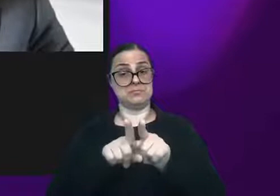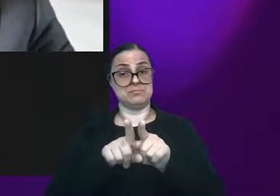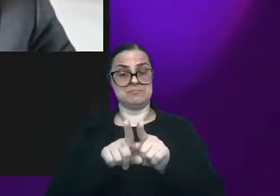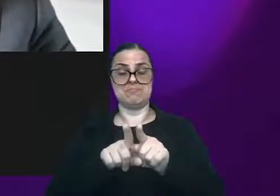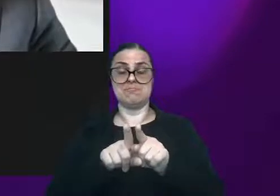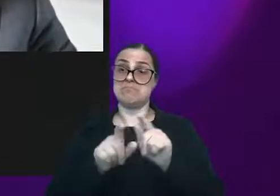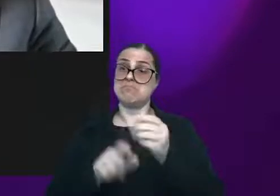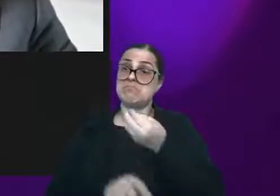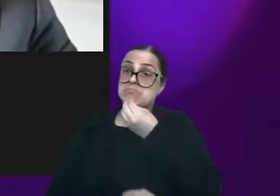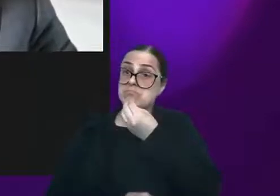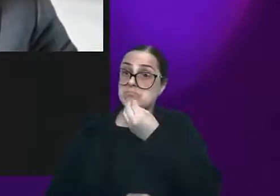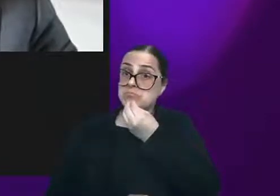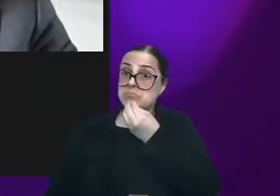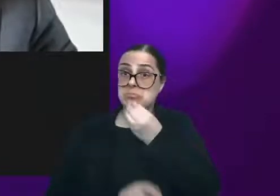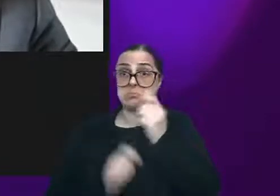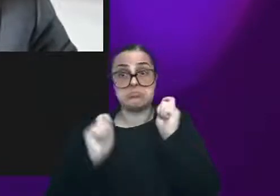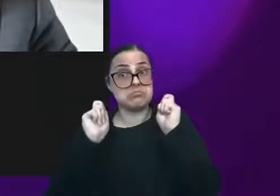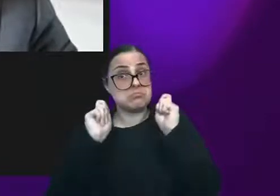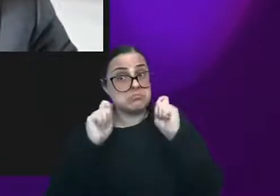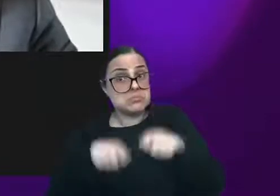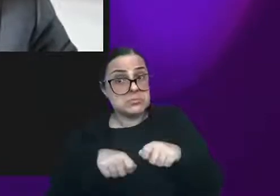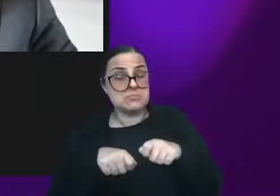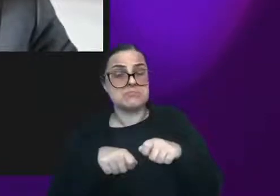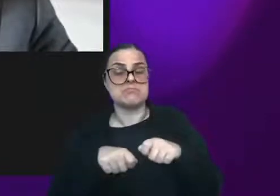possibilidade de